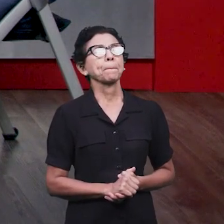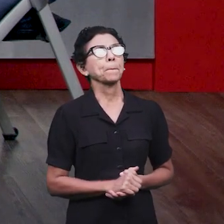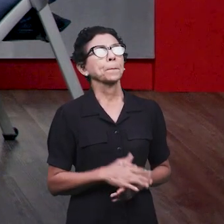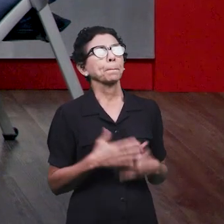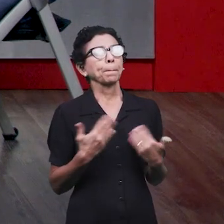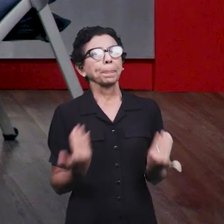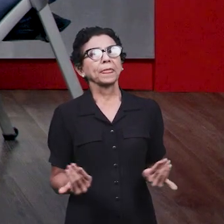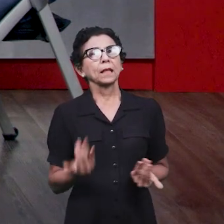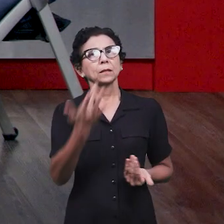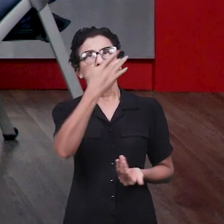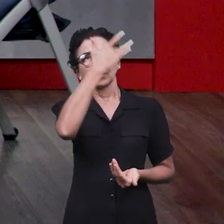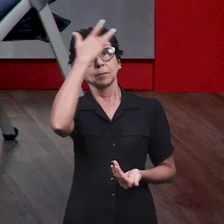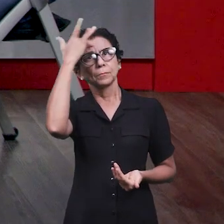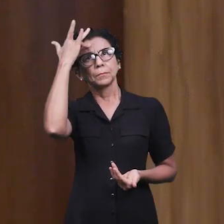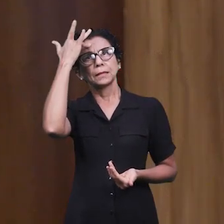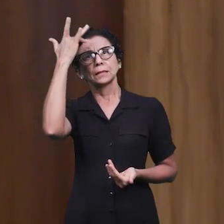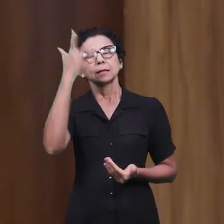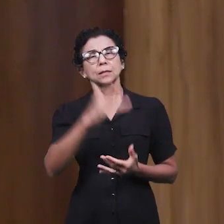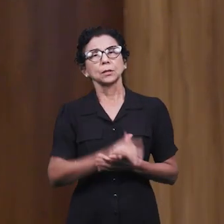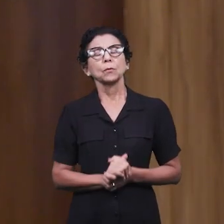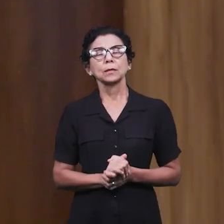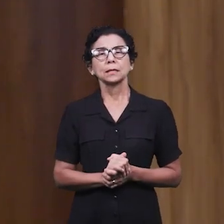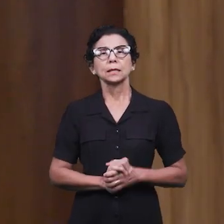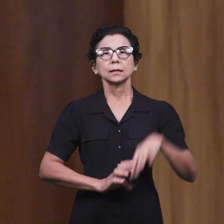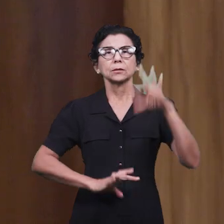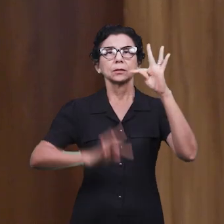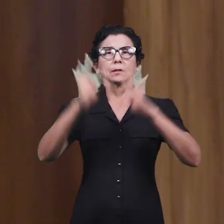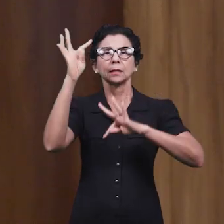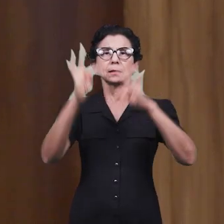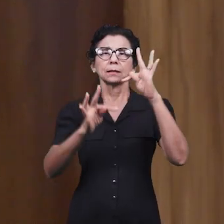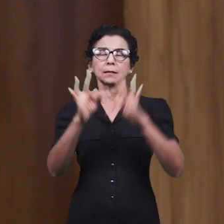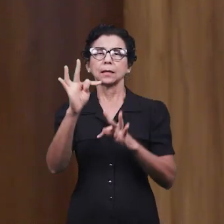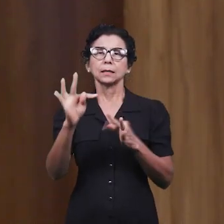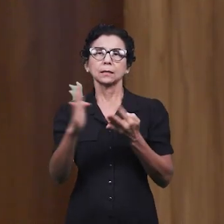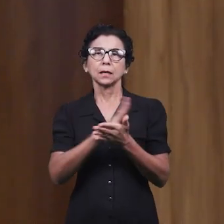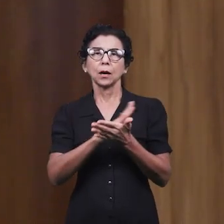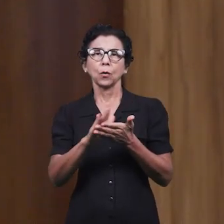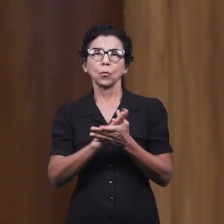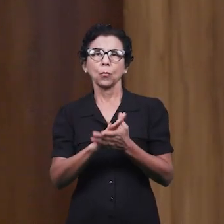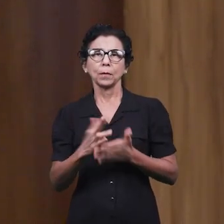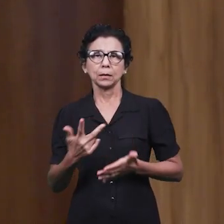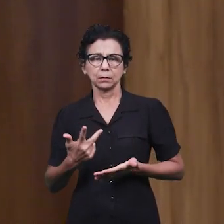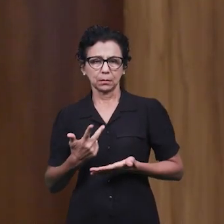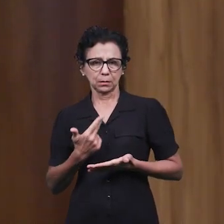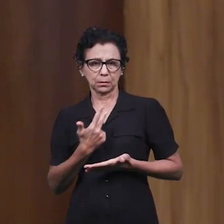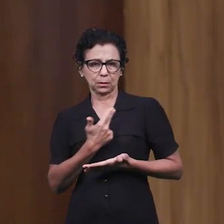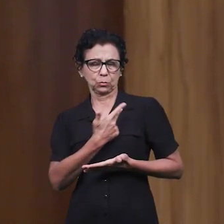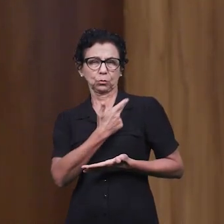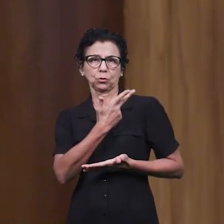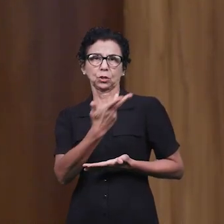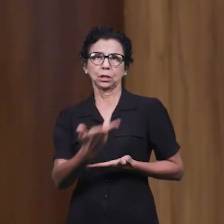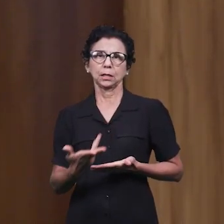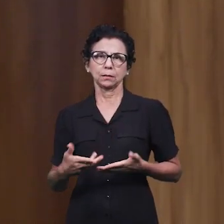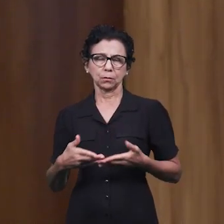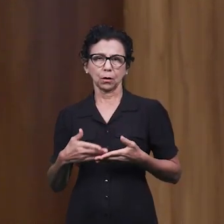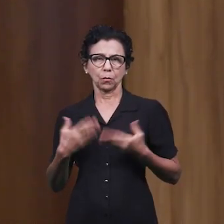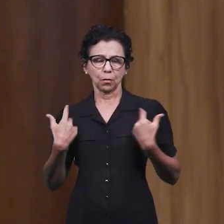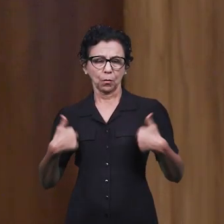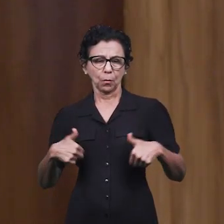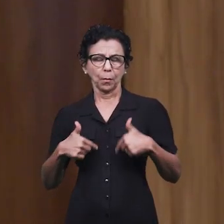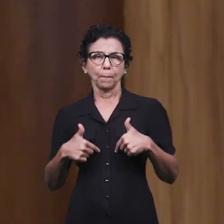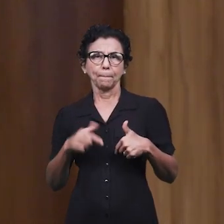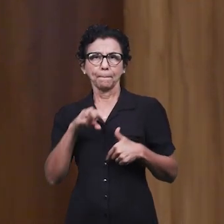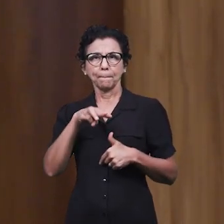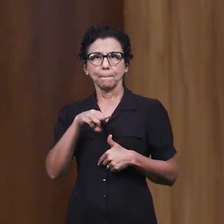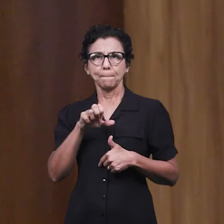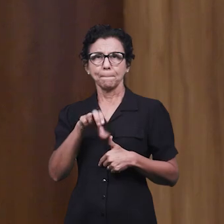até medidas corretivas, né, cirurgias corretivas, se for o caso, uma neoplasia mamária, né, a mulher